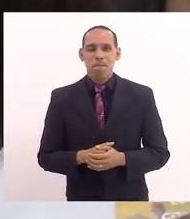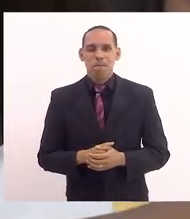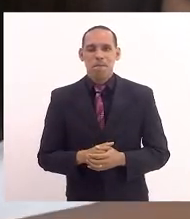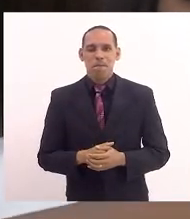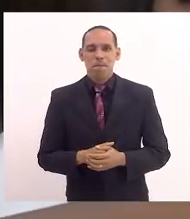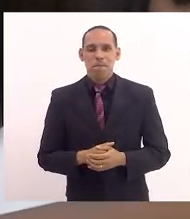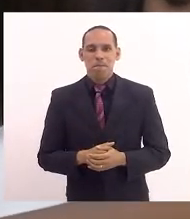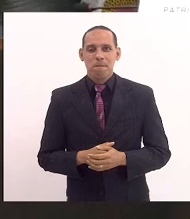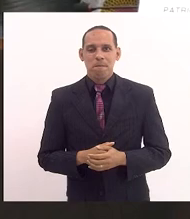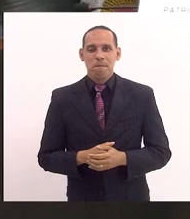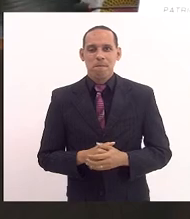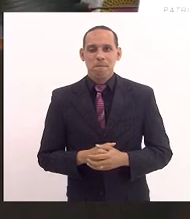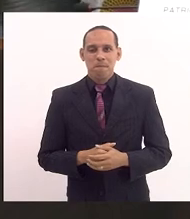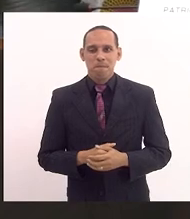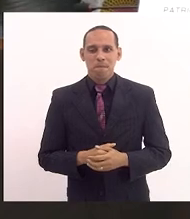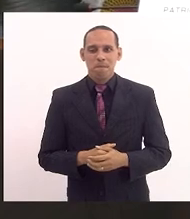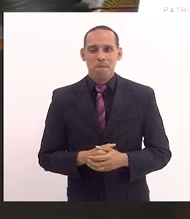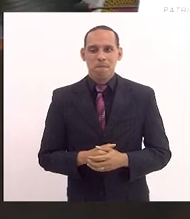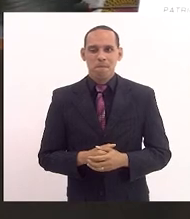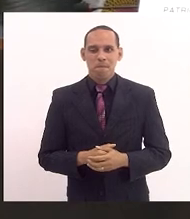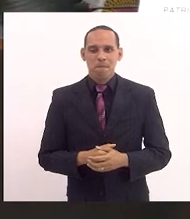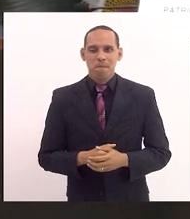Ai, desculpa.